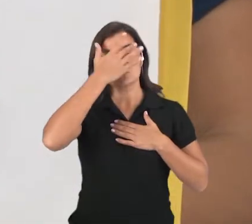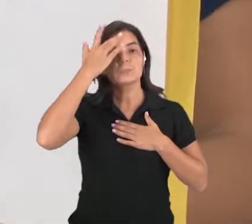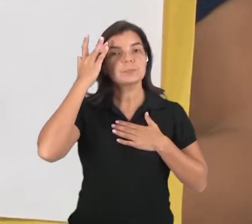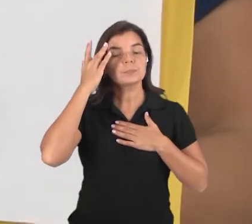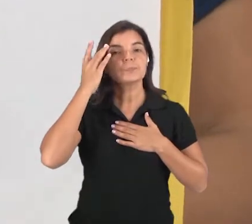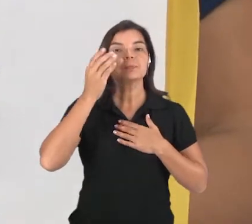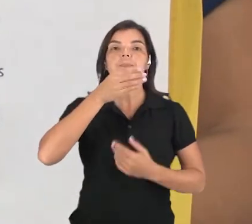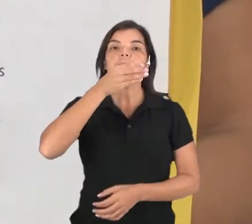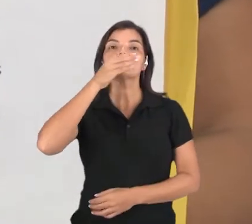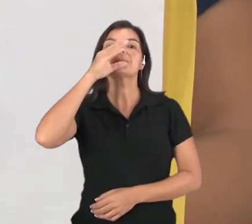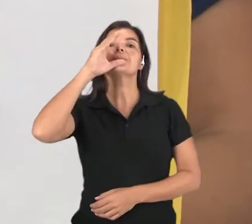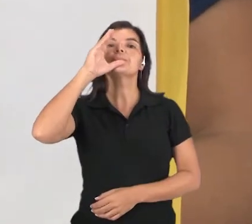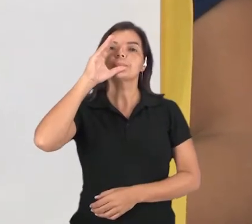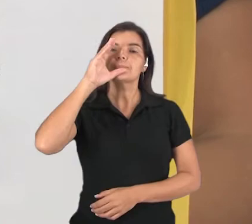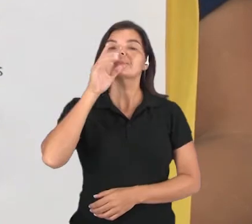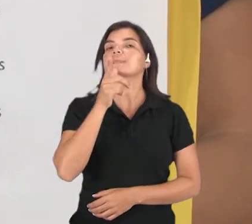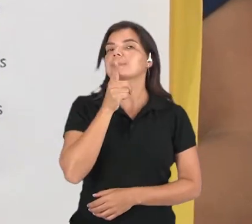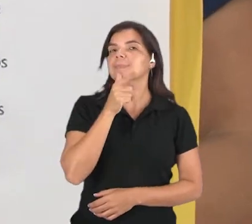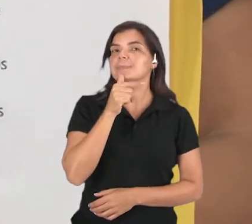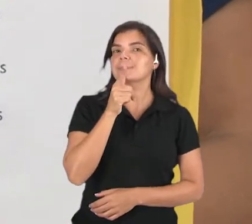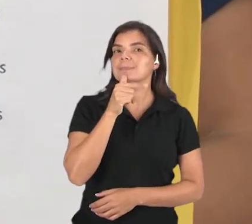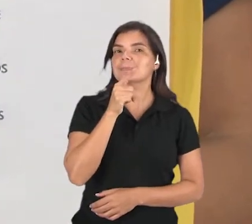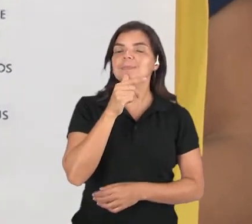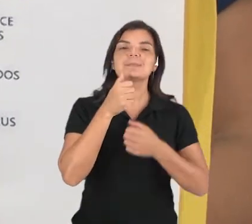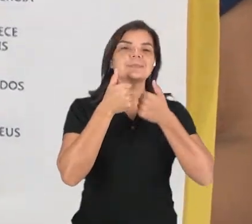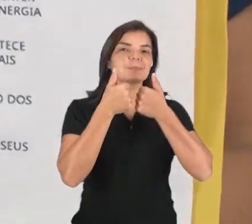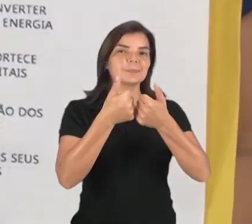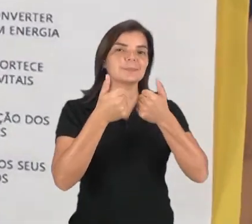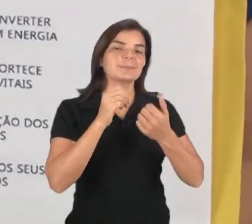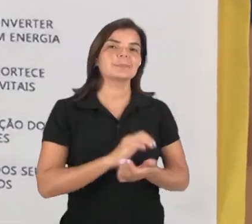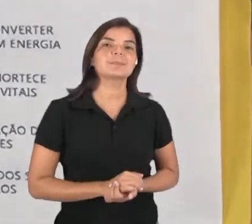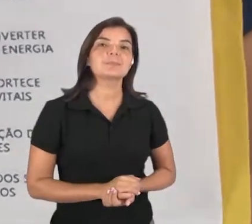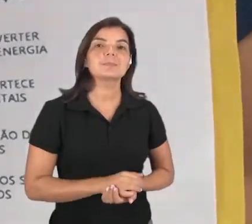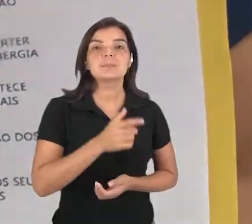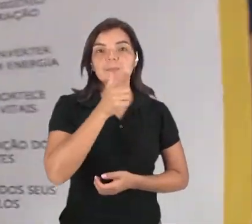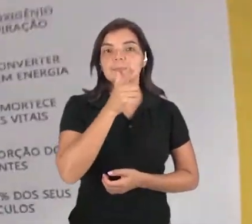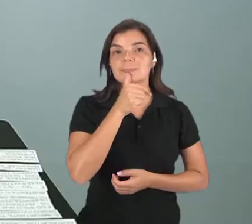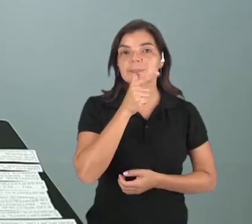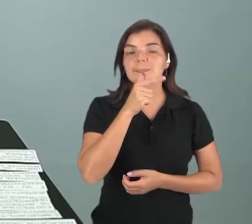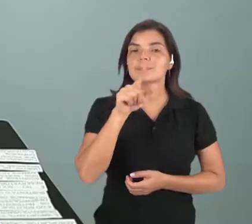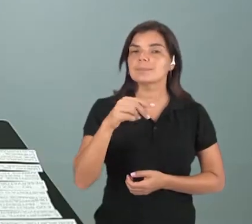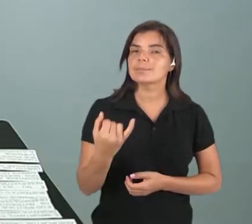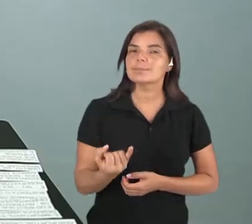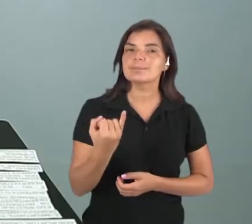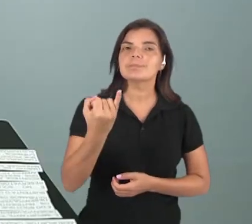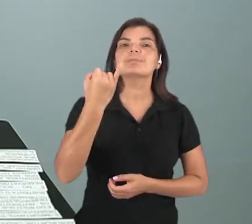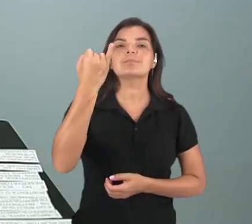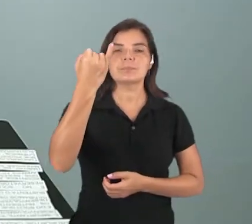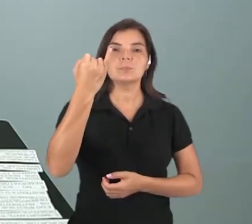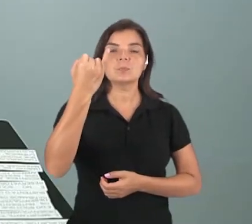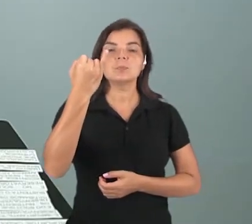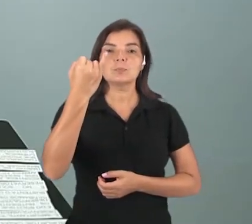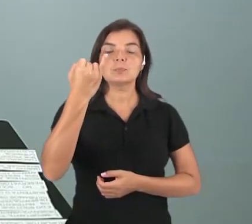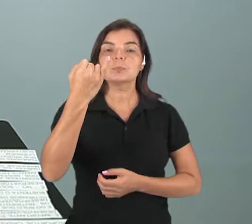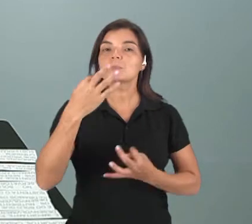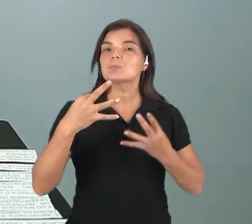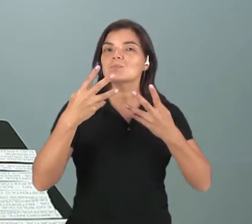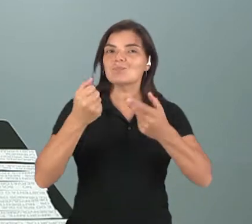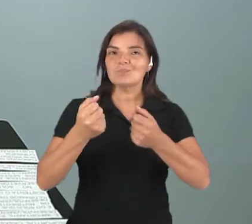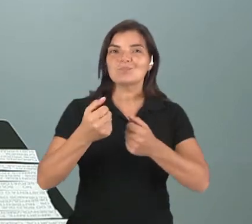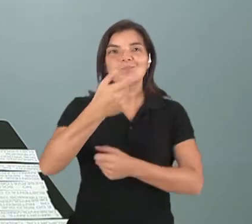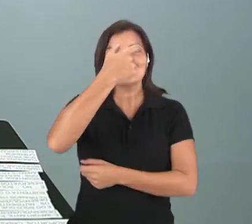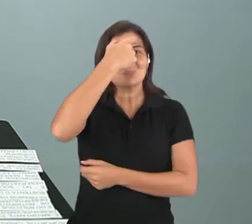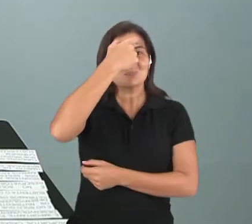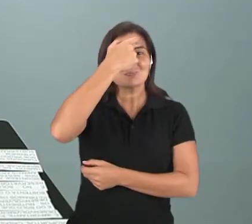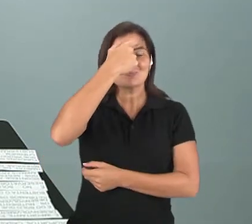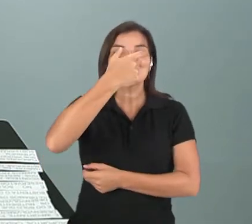está bebendo o quê? Água, muito bem. Então, a água ela é fundamental para o funcionamento do